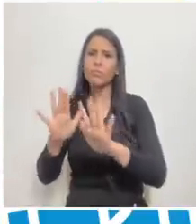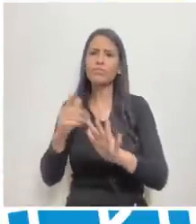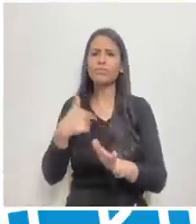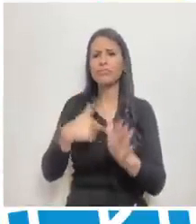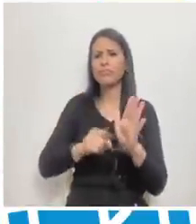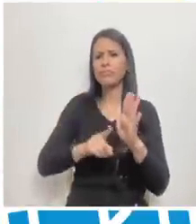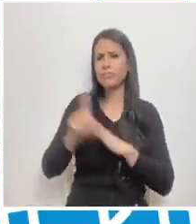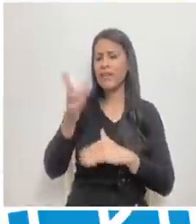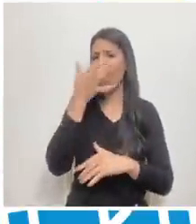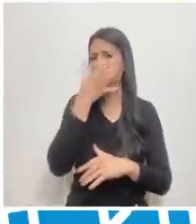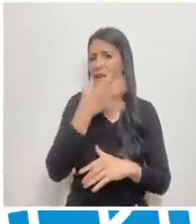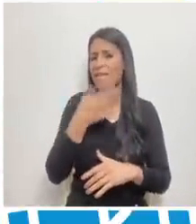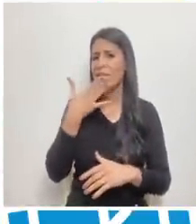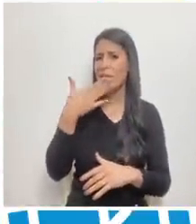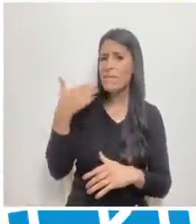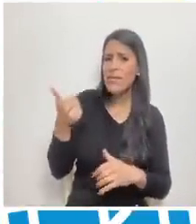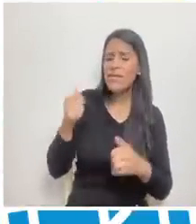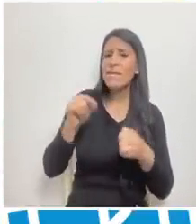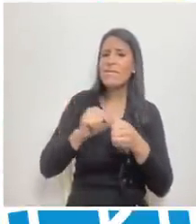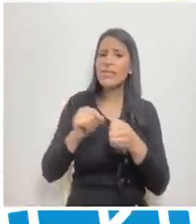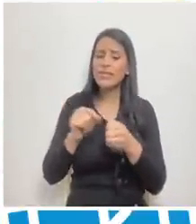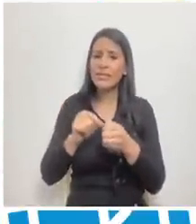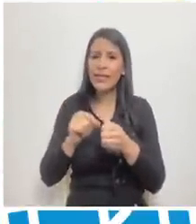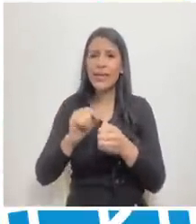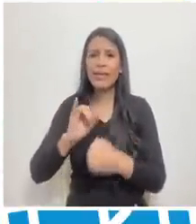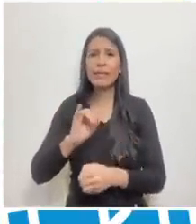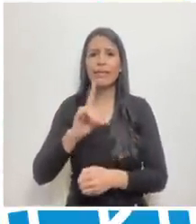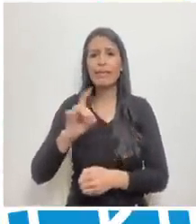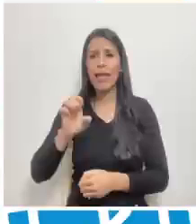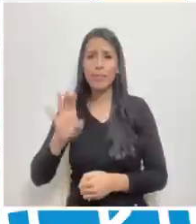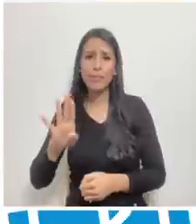e produção do IDEB? Eu acho que os professores aqui,